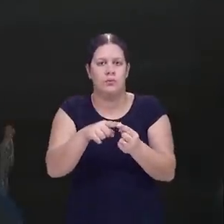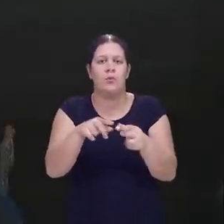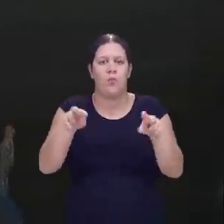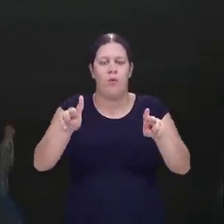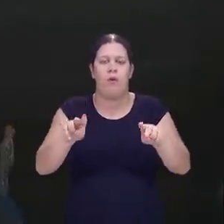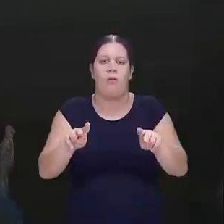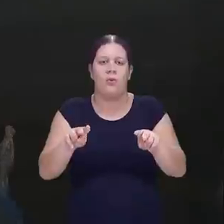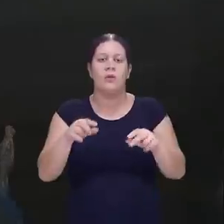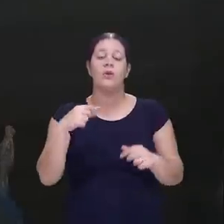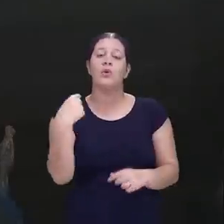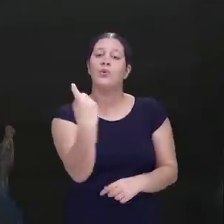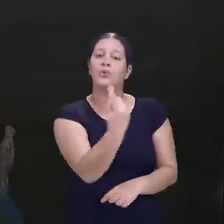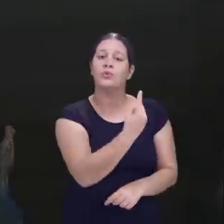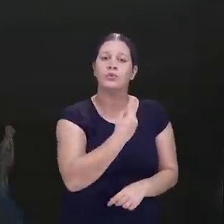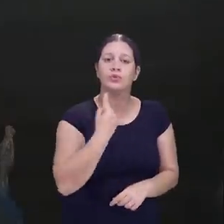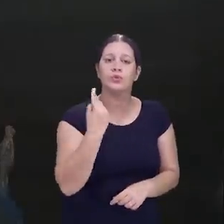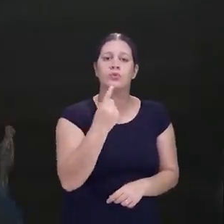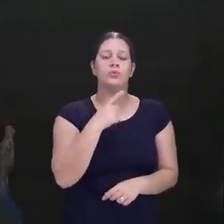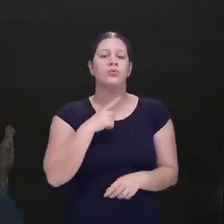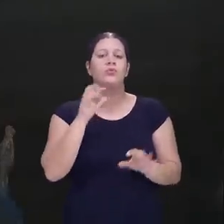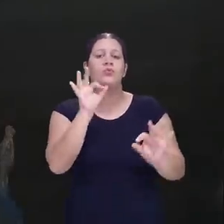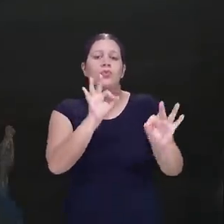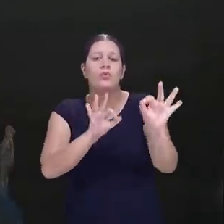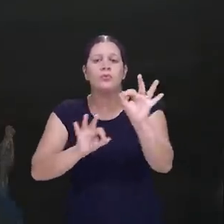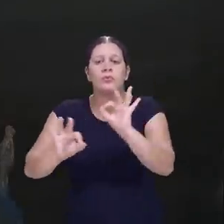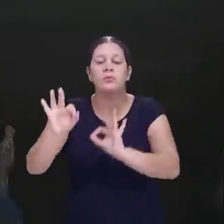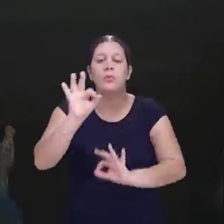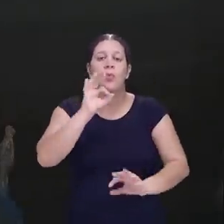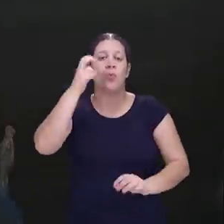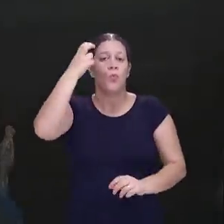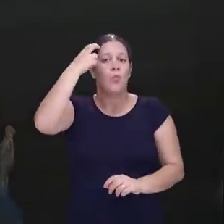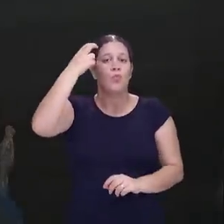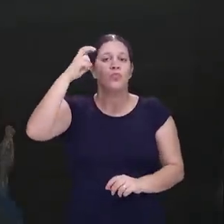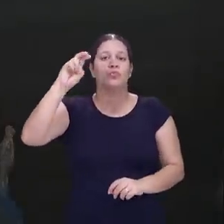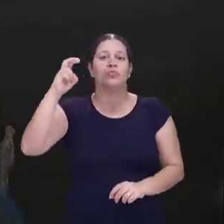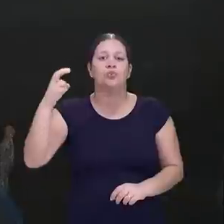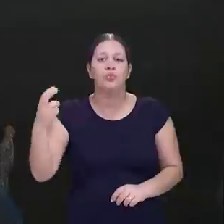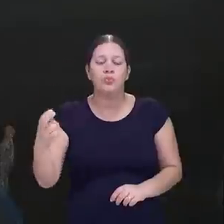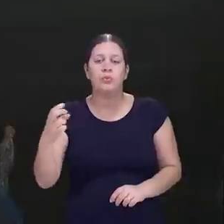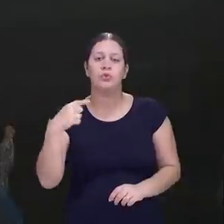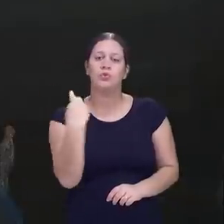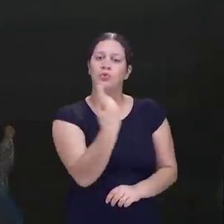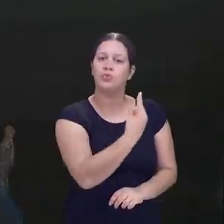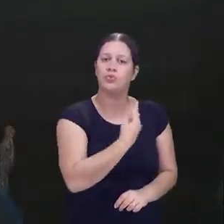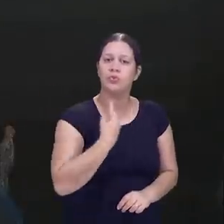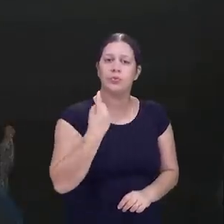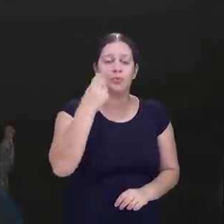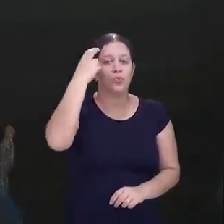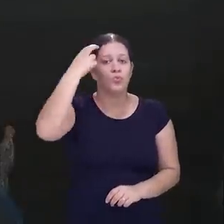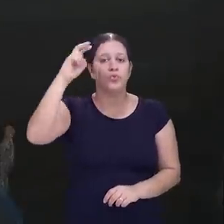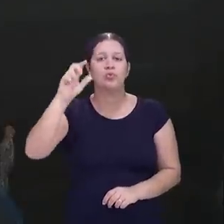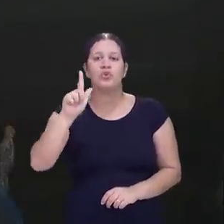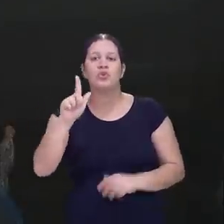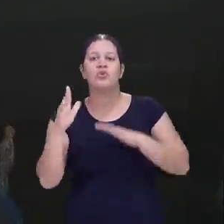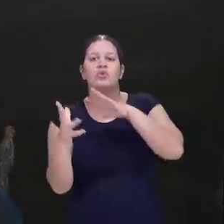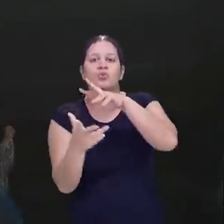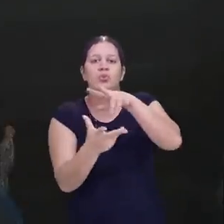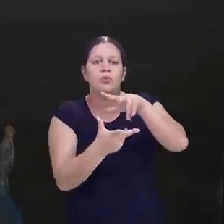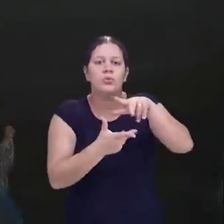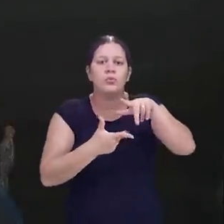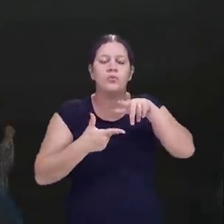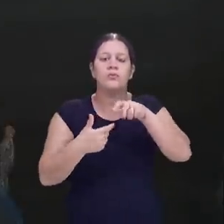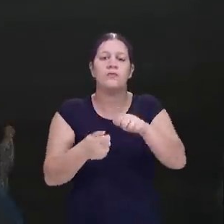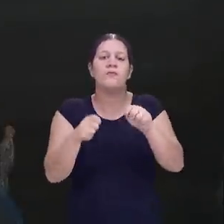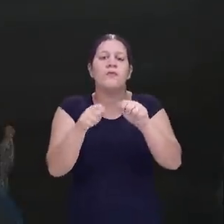comum. Quando nós temos uma organização cultural, e quando a gente fala de cultura no sentido geográfico, é